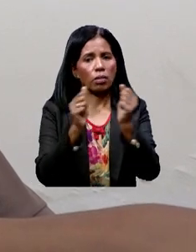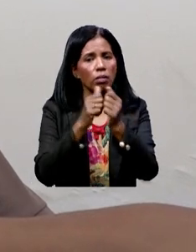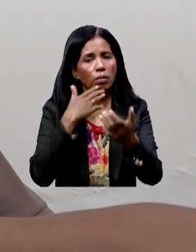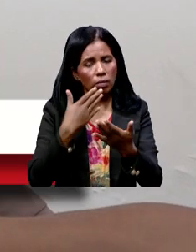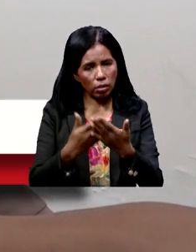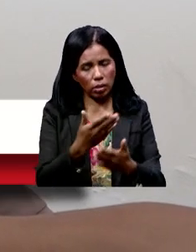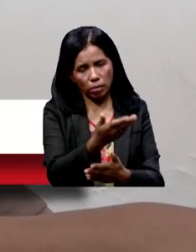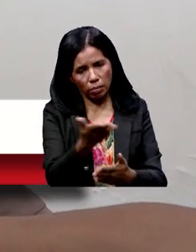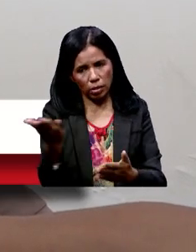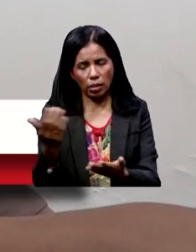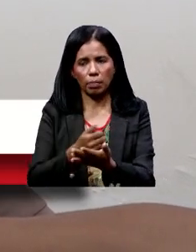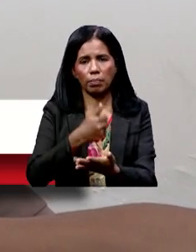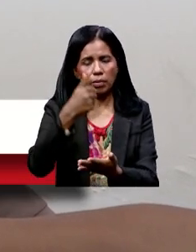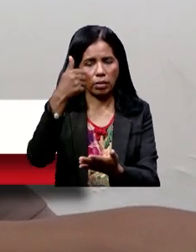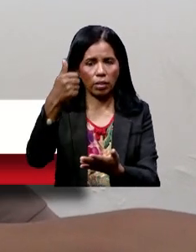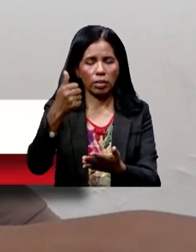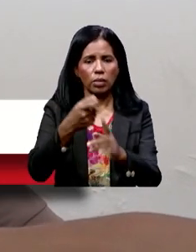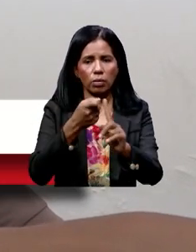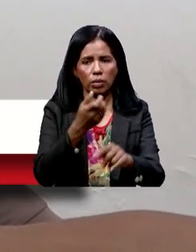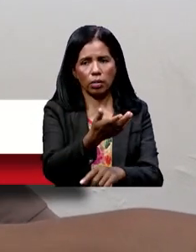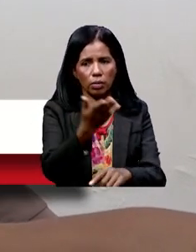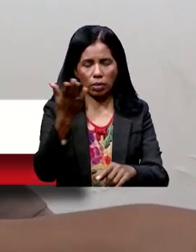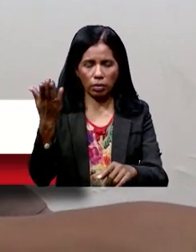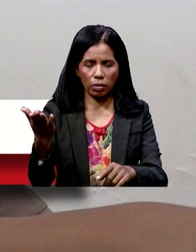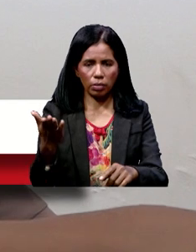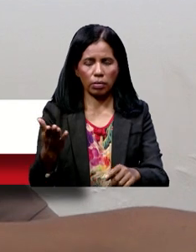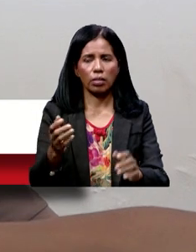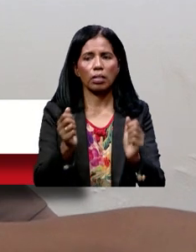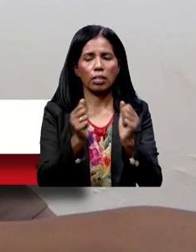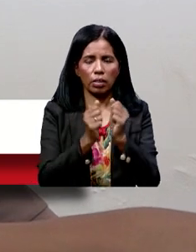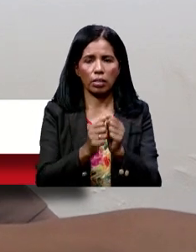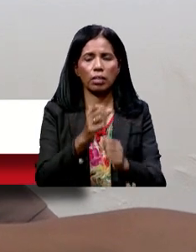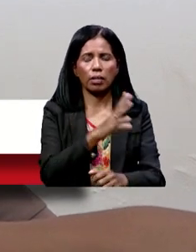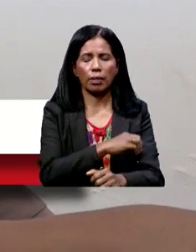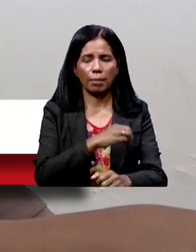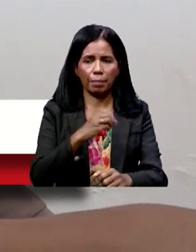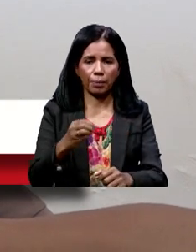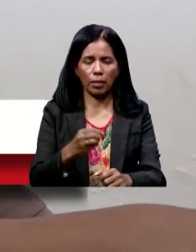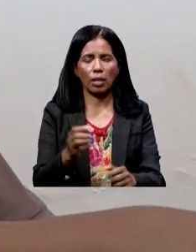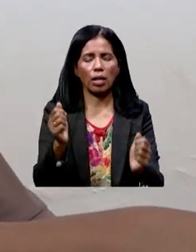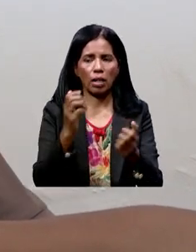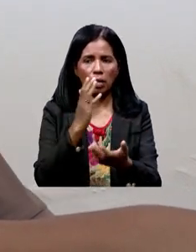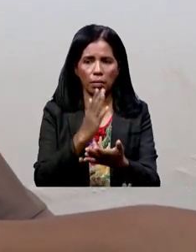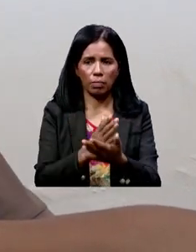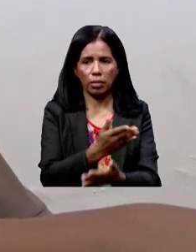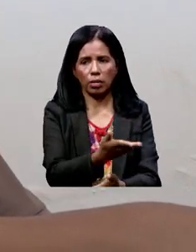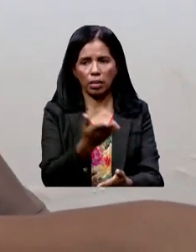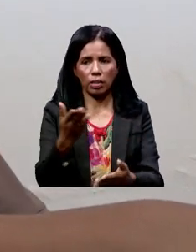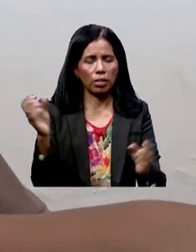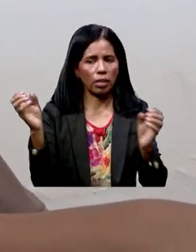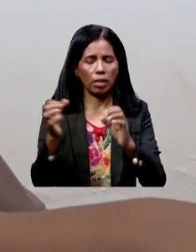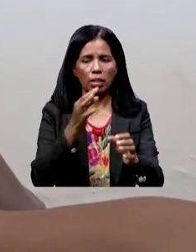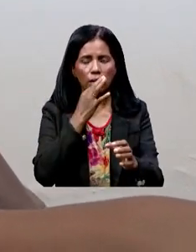bo tira manam vitória, usi ita bo tira nini Ramadan, Zezum, hodi hamati ita bo tira nini kang, hodi